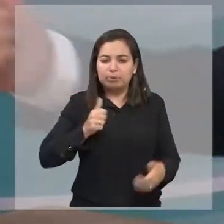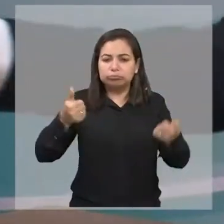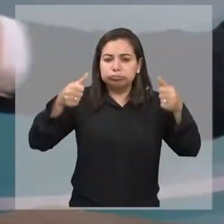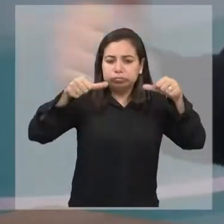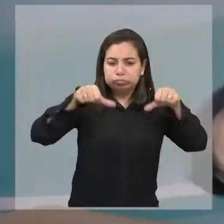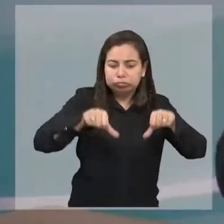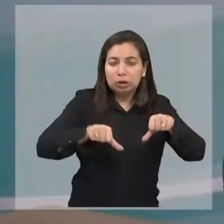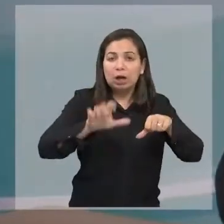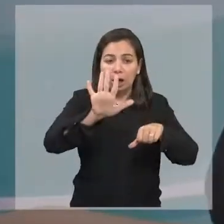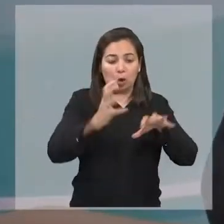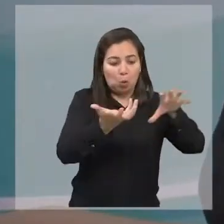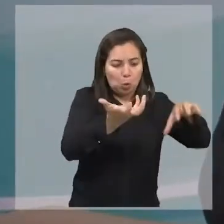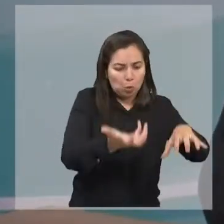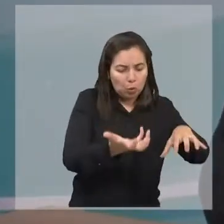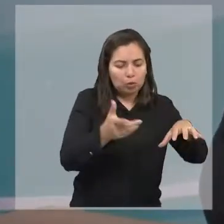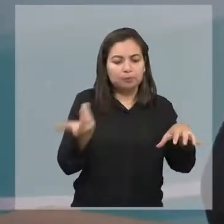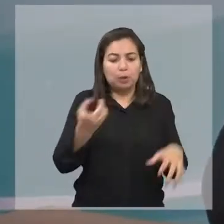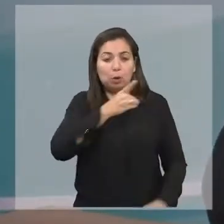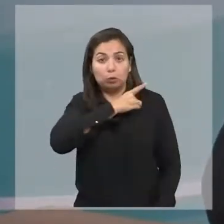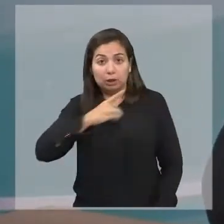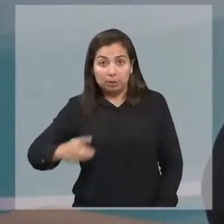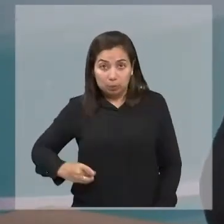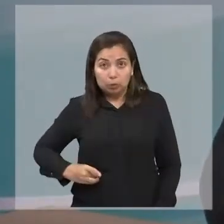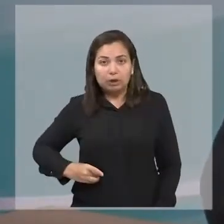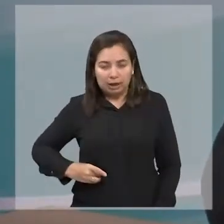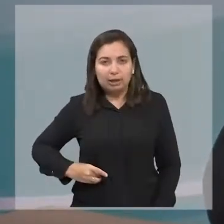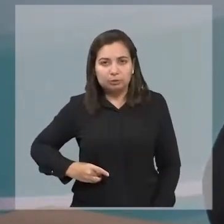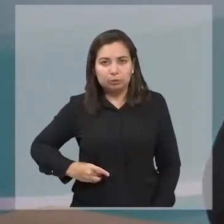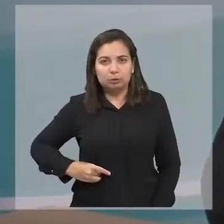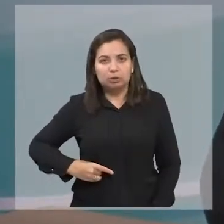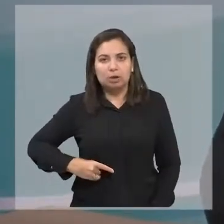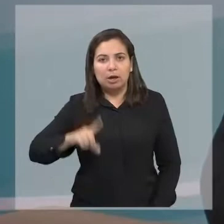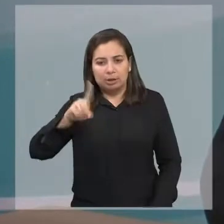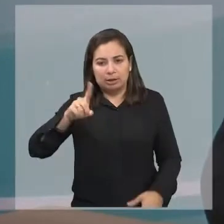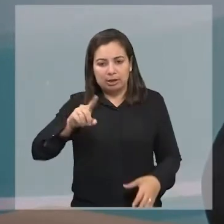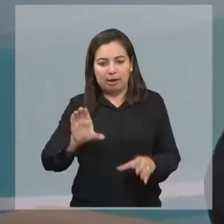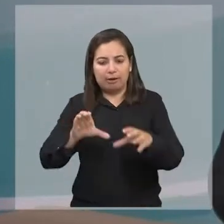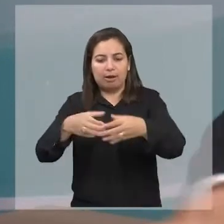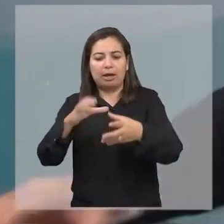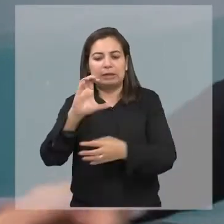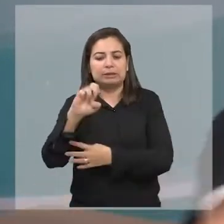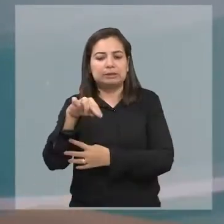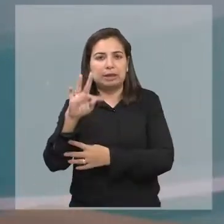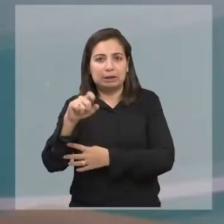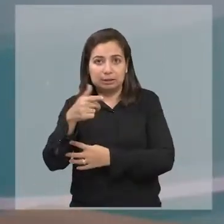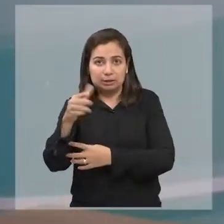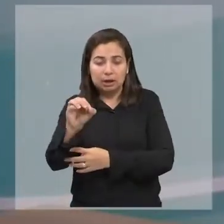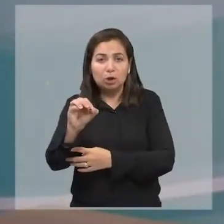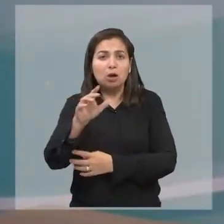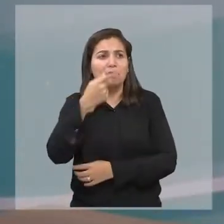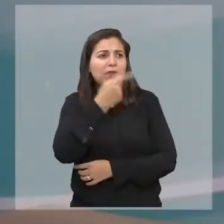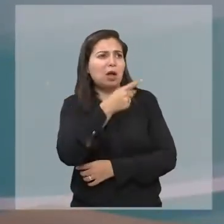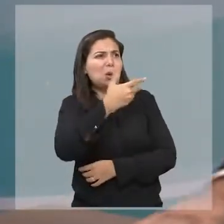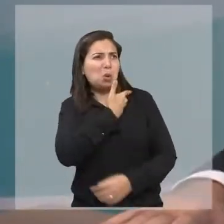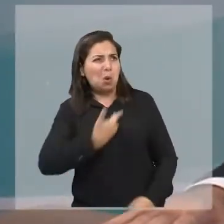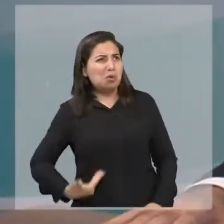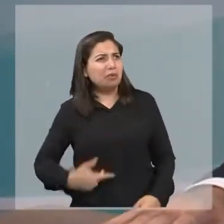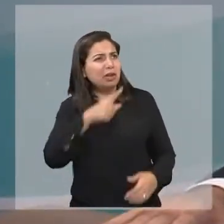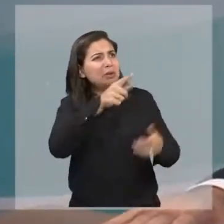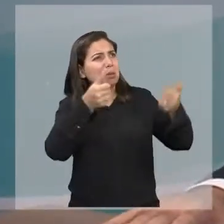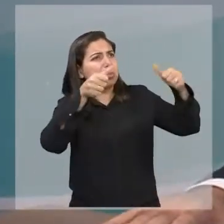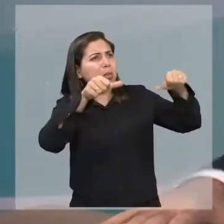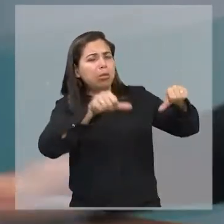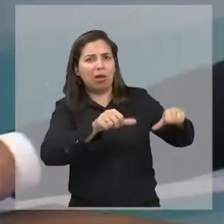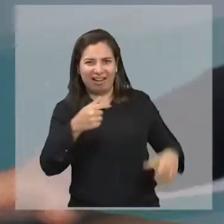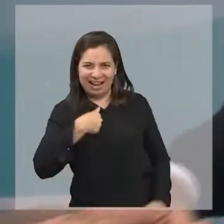Nacional, o deputado do centro, que não tem nada de centro, do centrão, ele diz assim, esse governo está perdendo tudo, por que eu vou me queimar aqui com